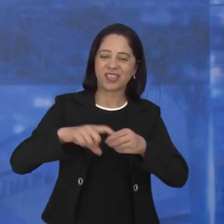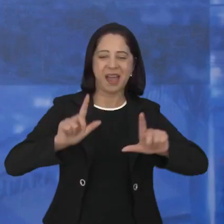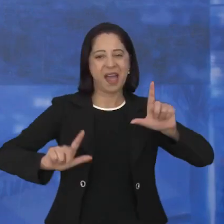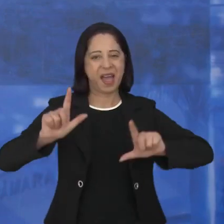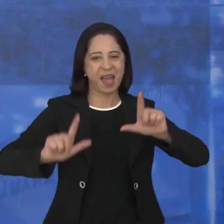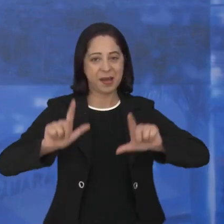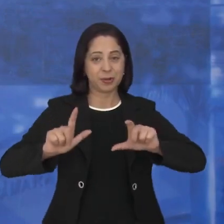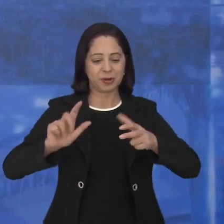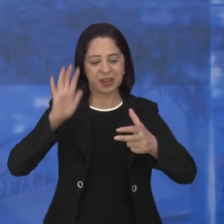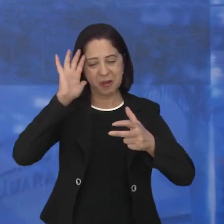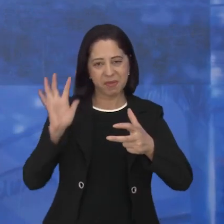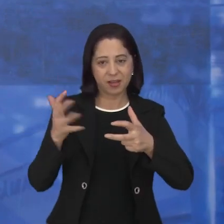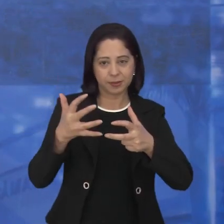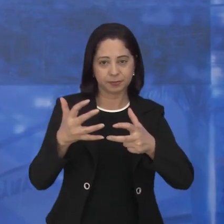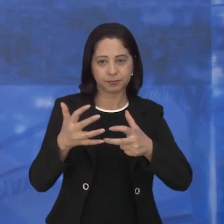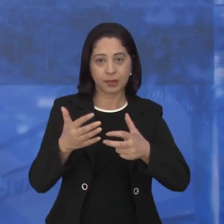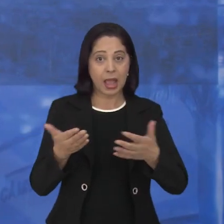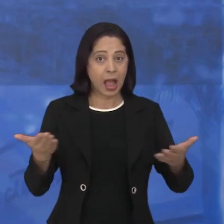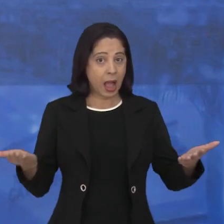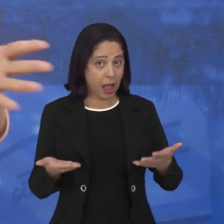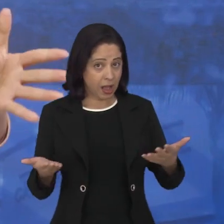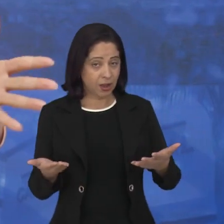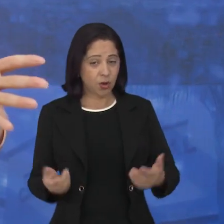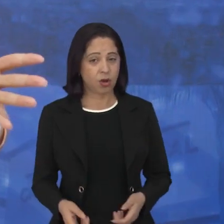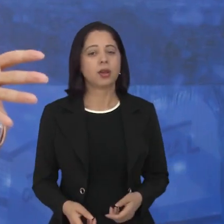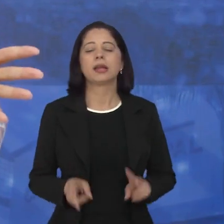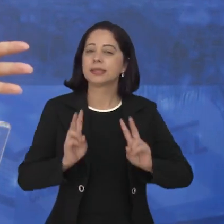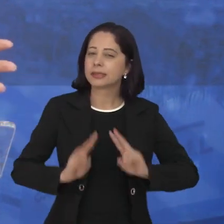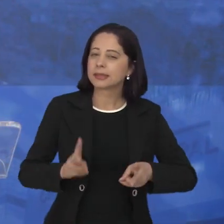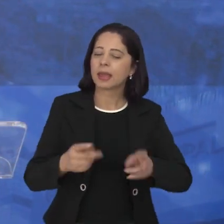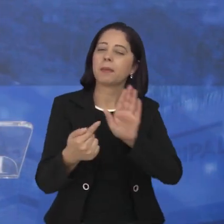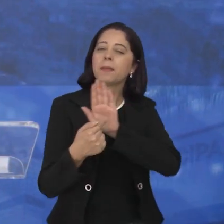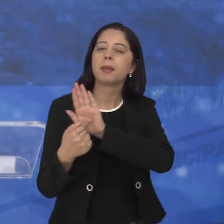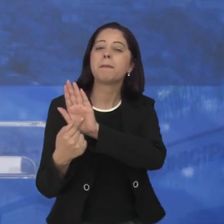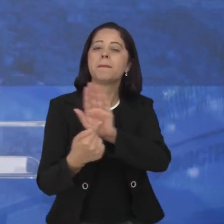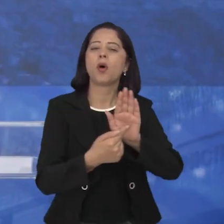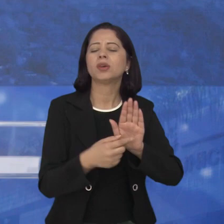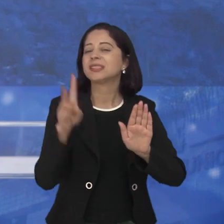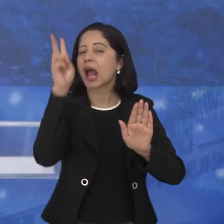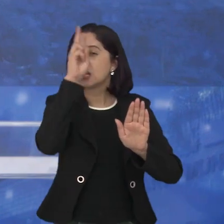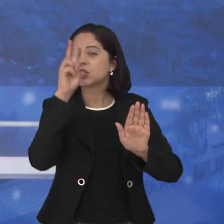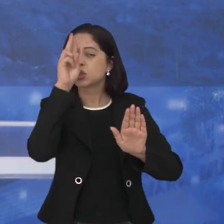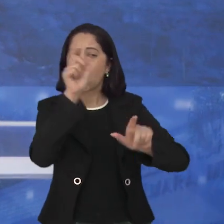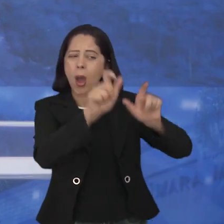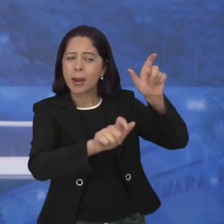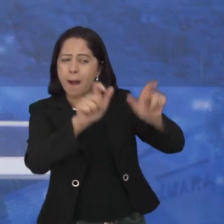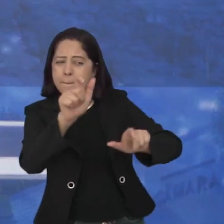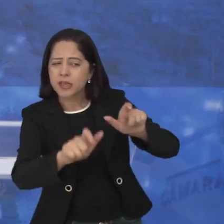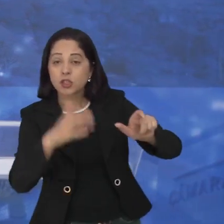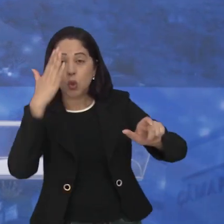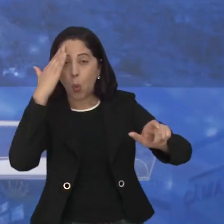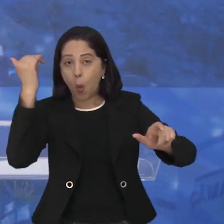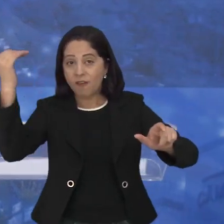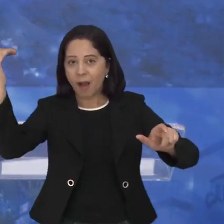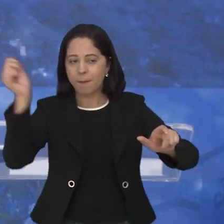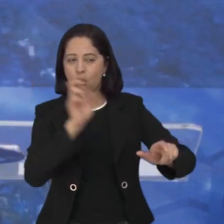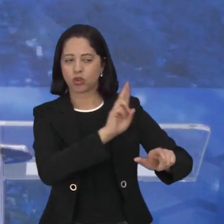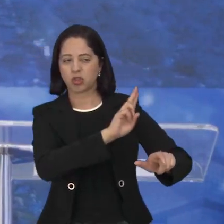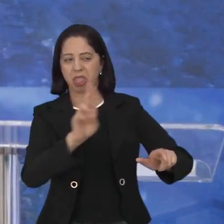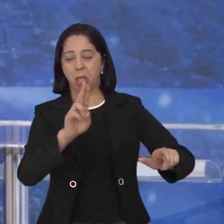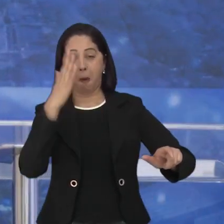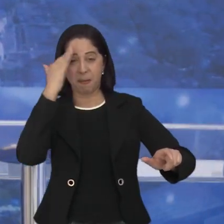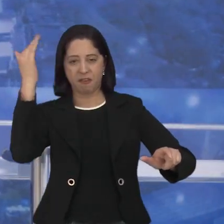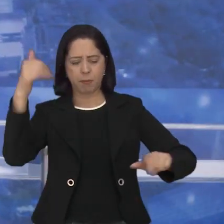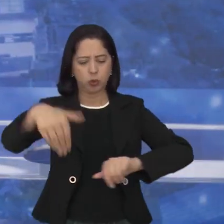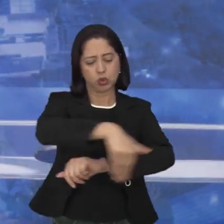Voltamos com o ação parlamentar e nessa última parte do programa A gente sempre mostra para você um pouco da história de pessoas que